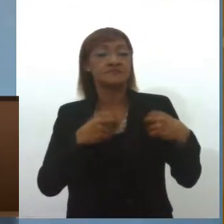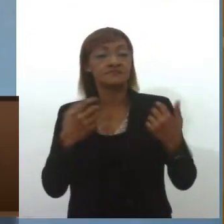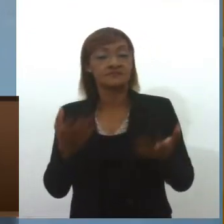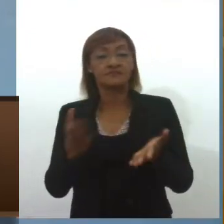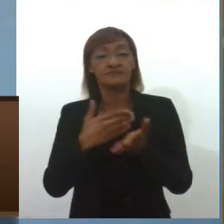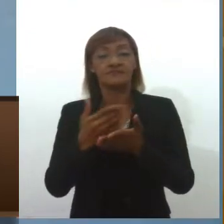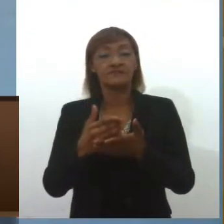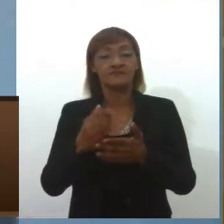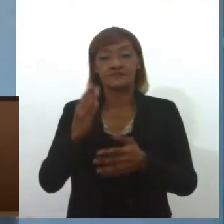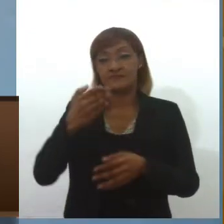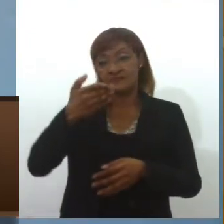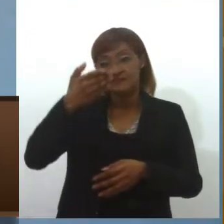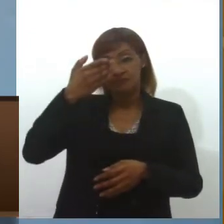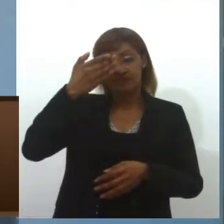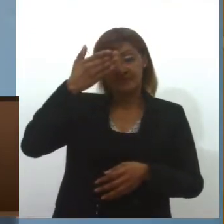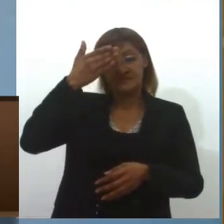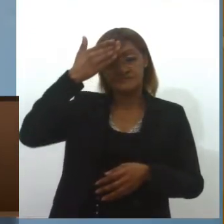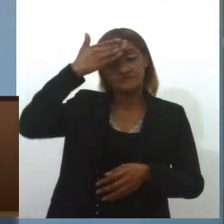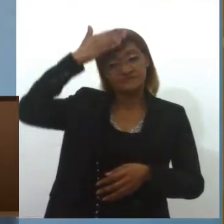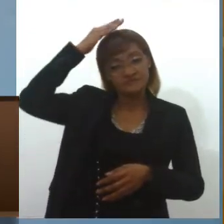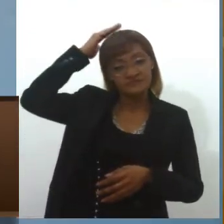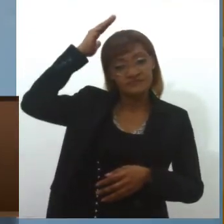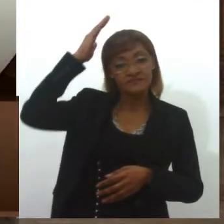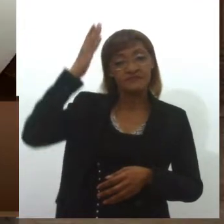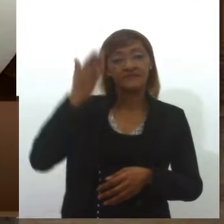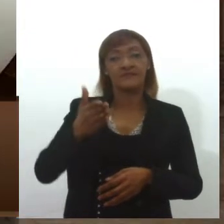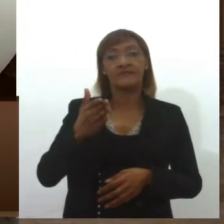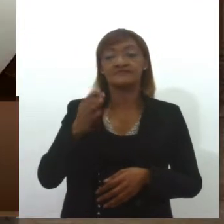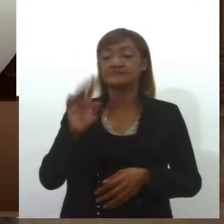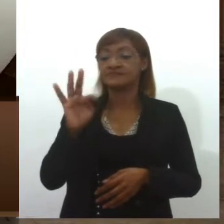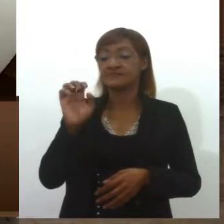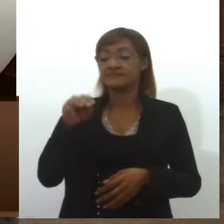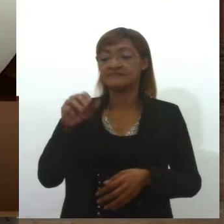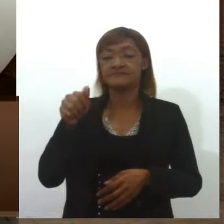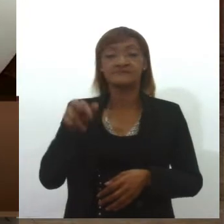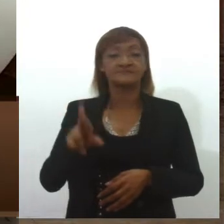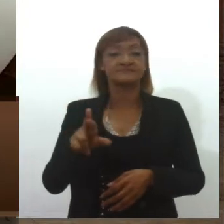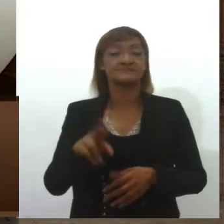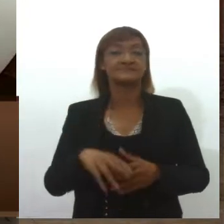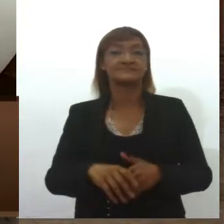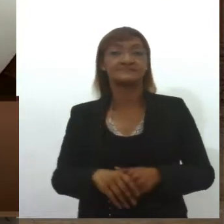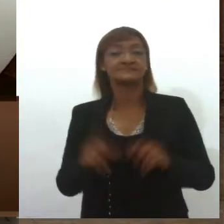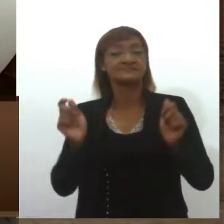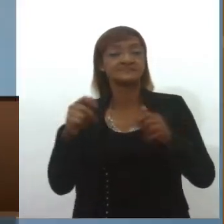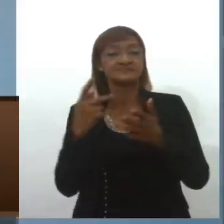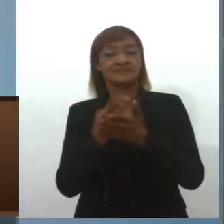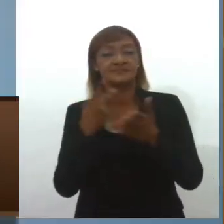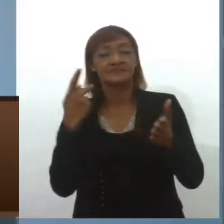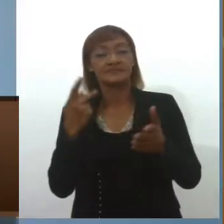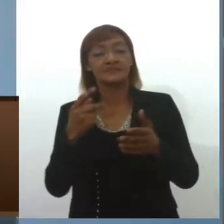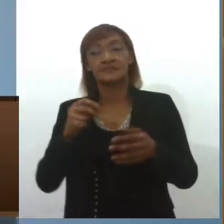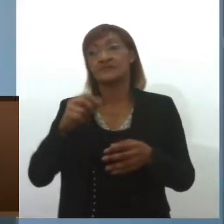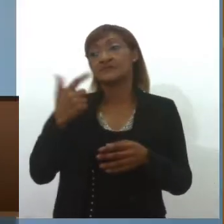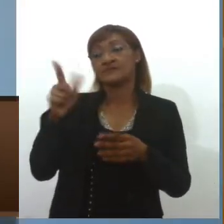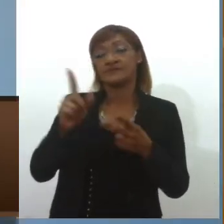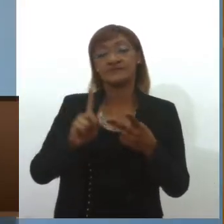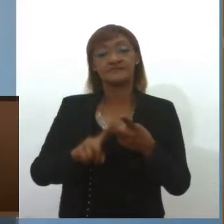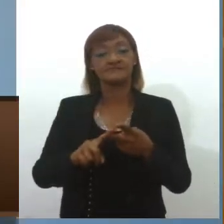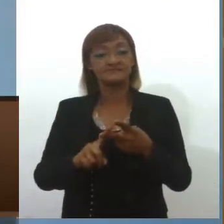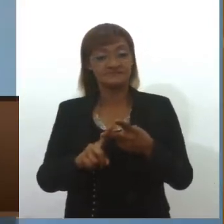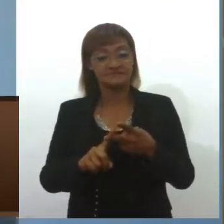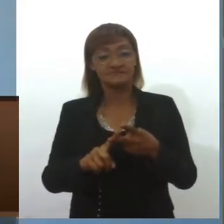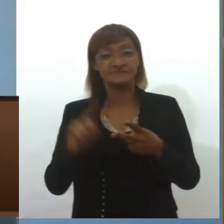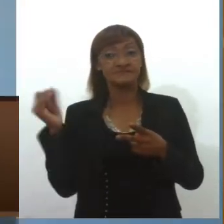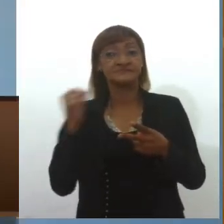Temer. Então, existem cenários possíveis ou alternativas que poderiam acontecer. Outra questão importante